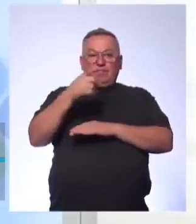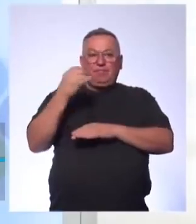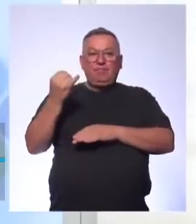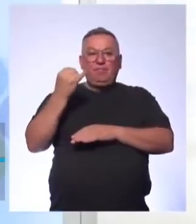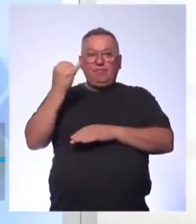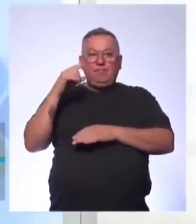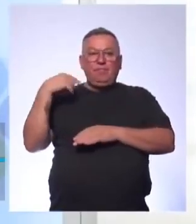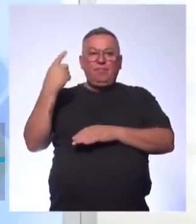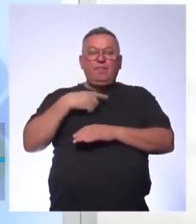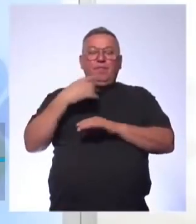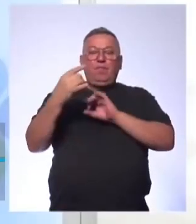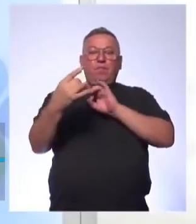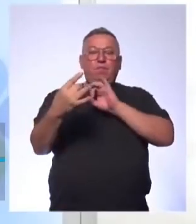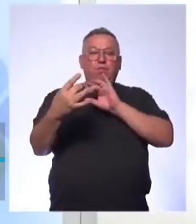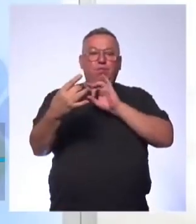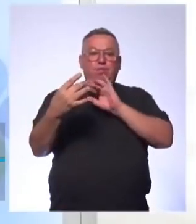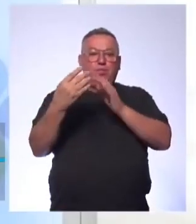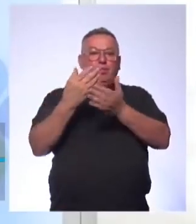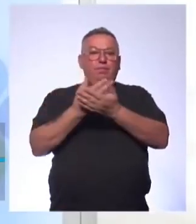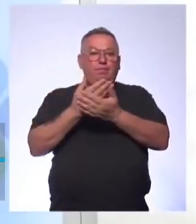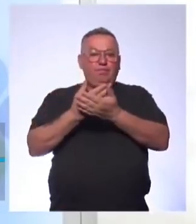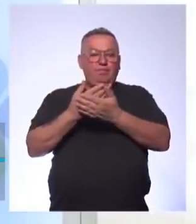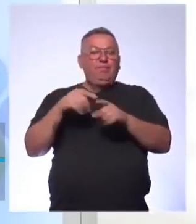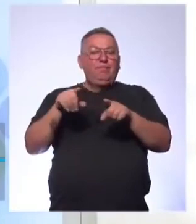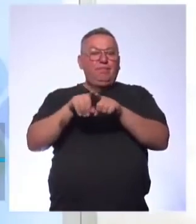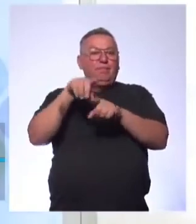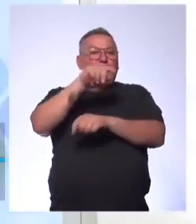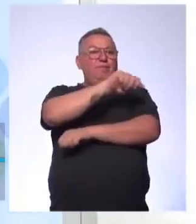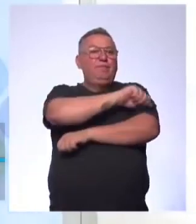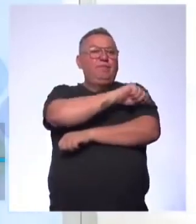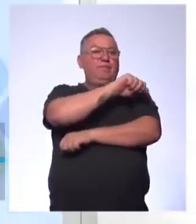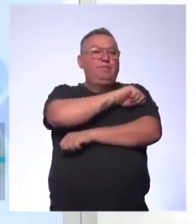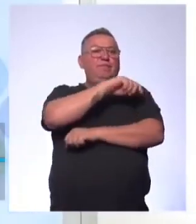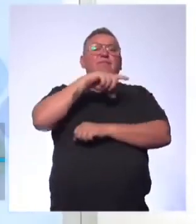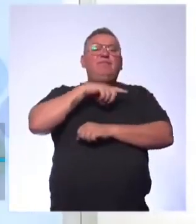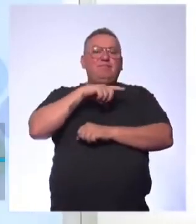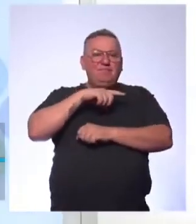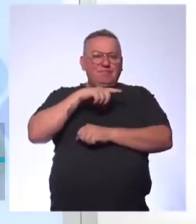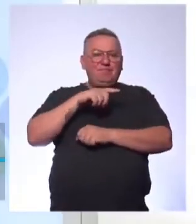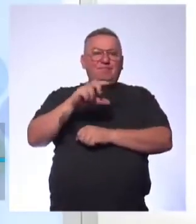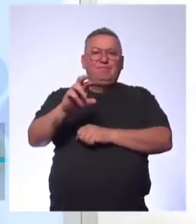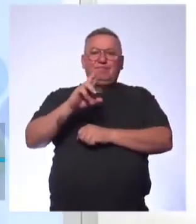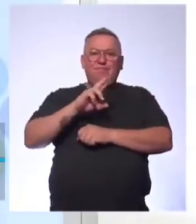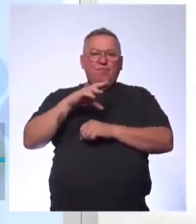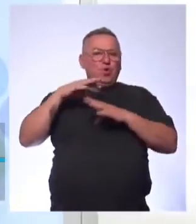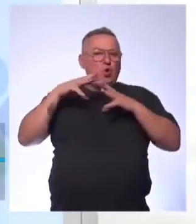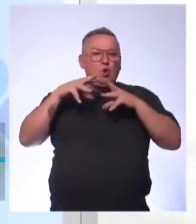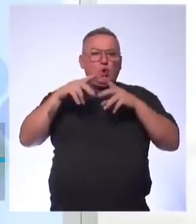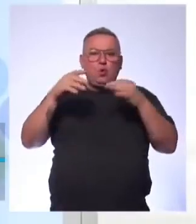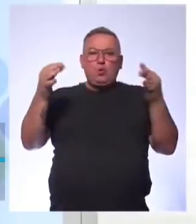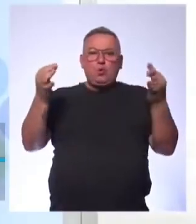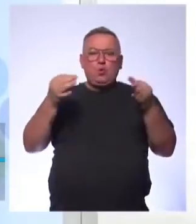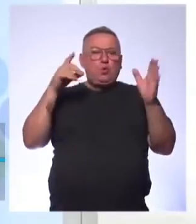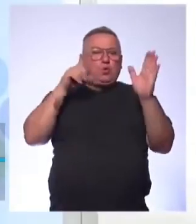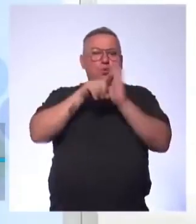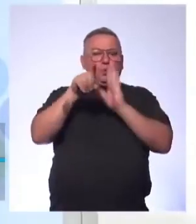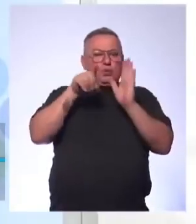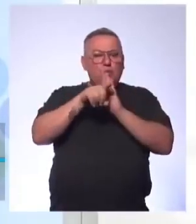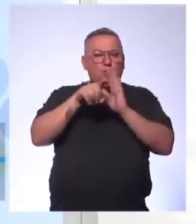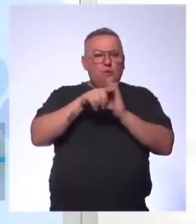importante, é o nosso feedback da aula. E os alunos, gente, tem gente aí, olha, que respondendo todas as